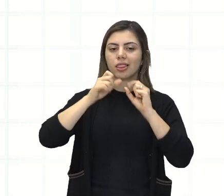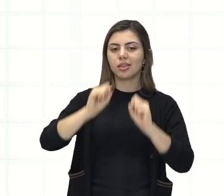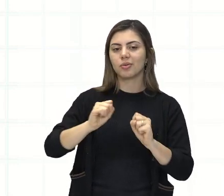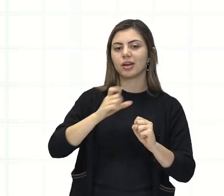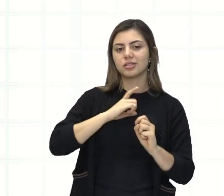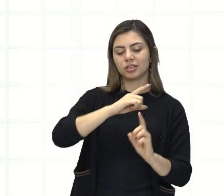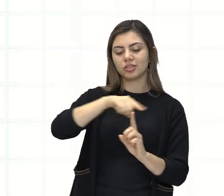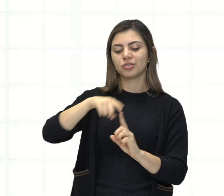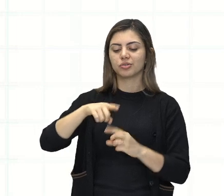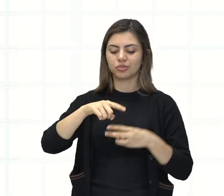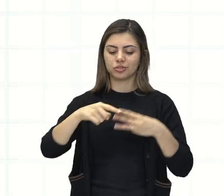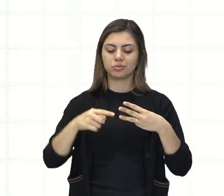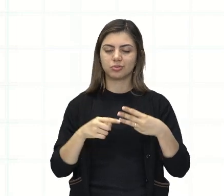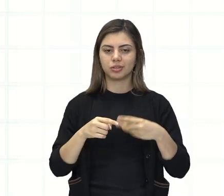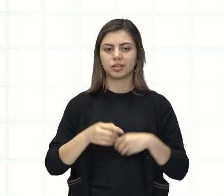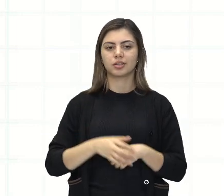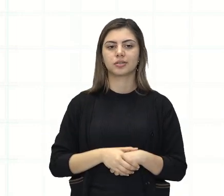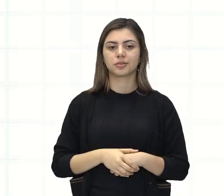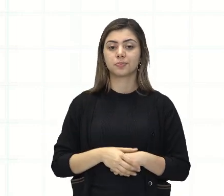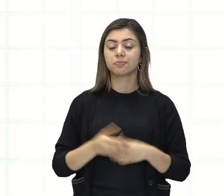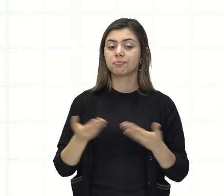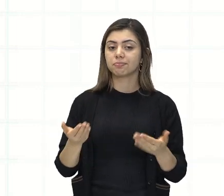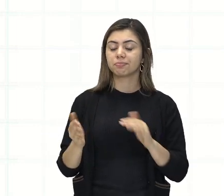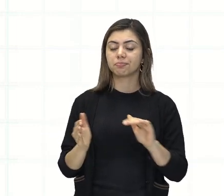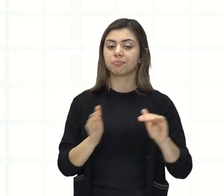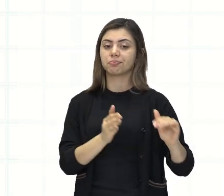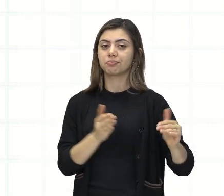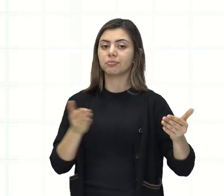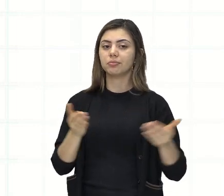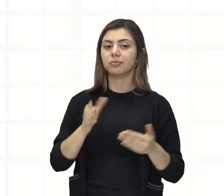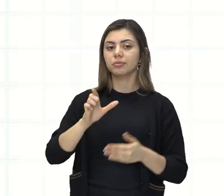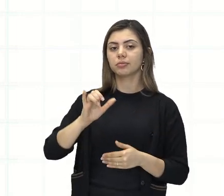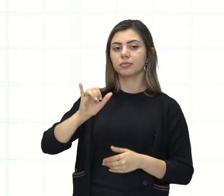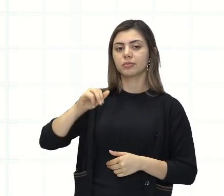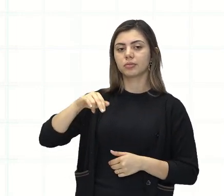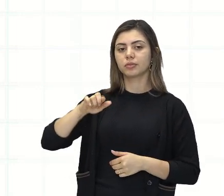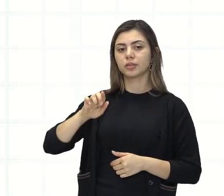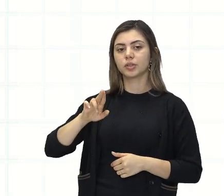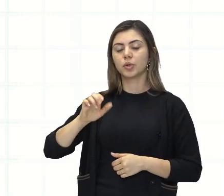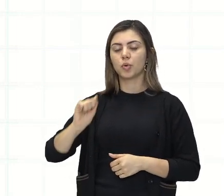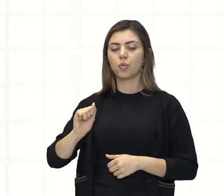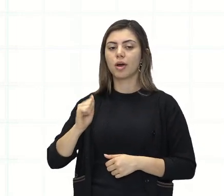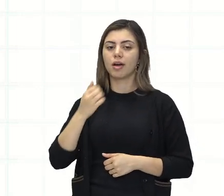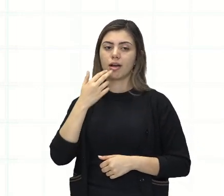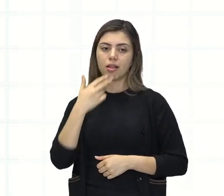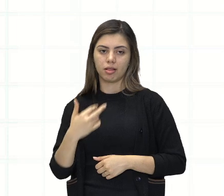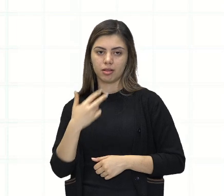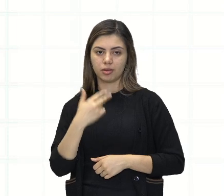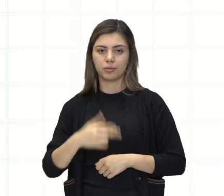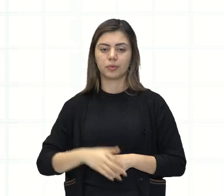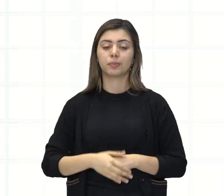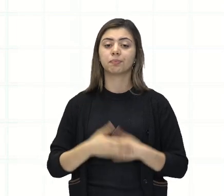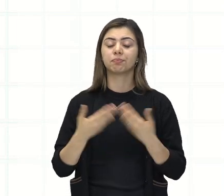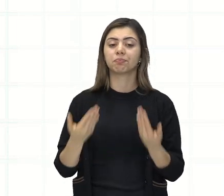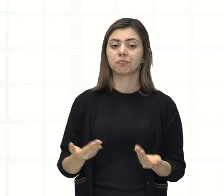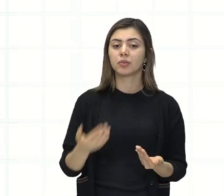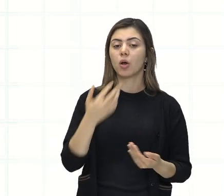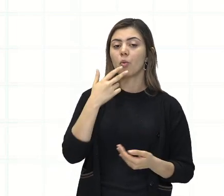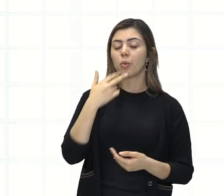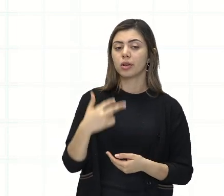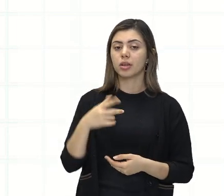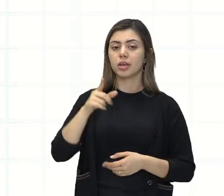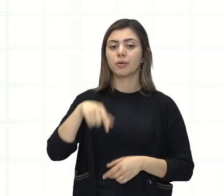dialogamos alguns exemplos. Vamos, então, para a língua. O conceito aí de língua. Língua é